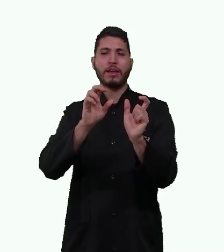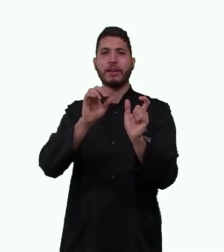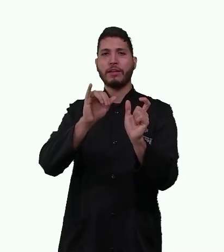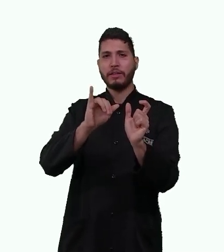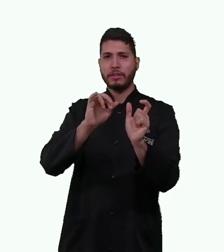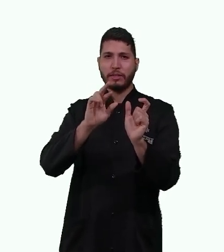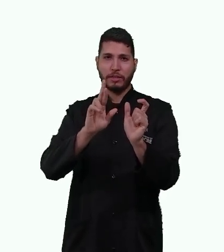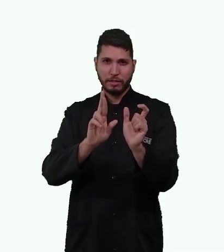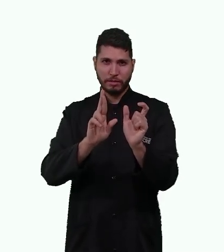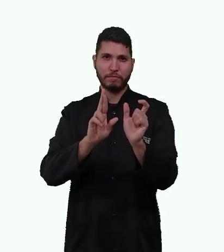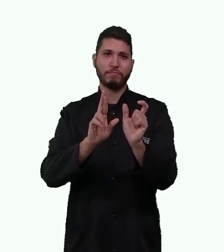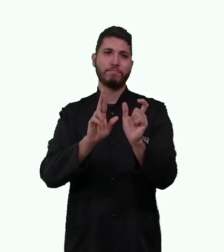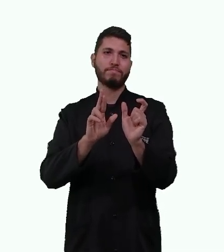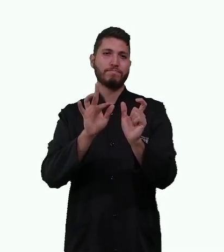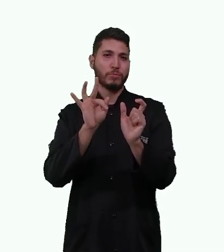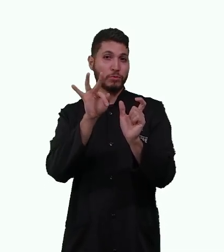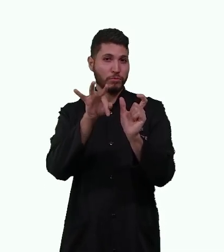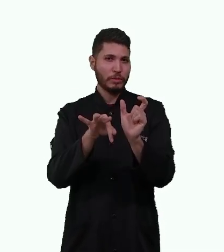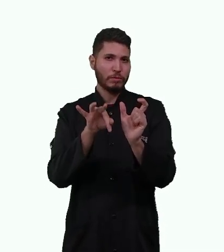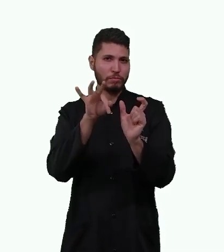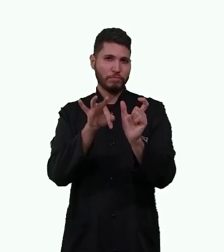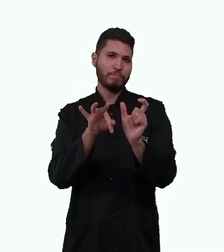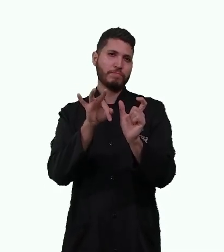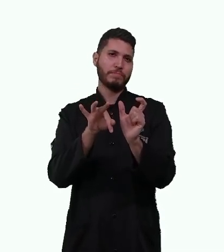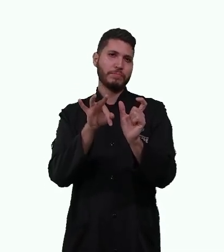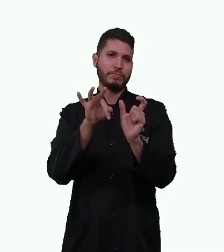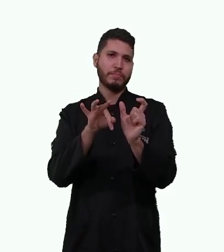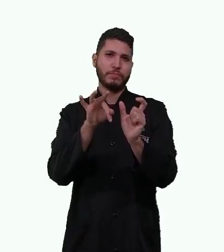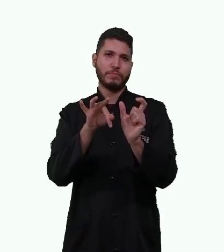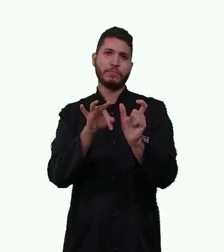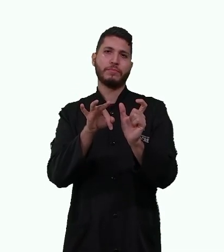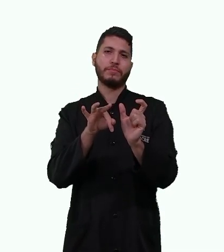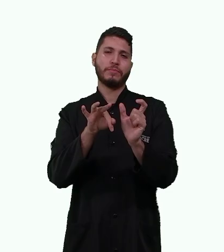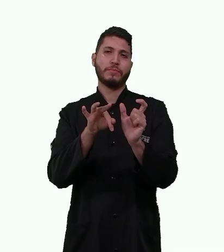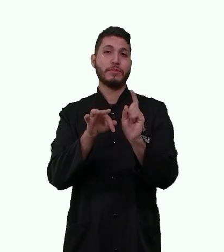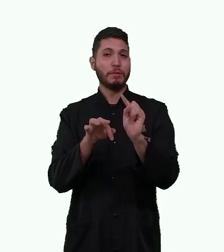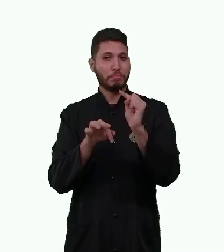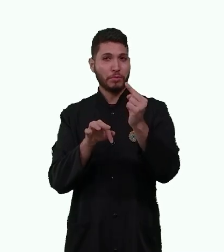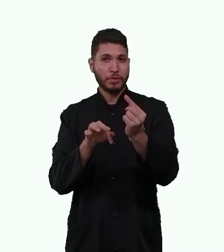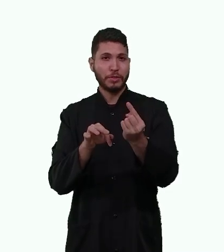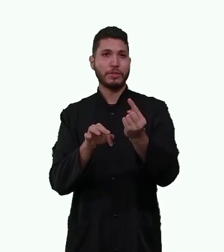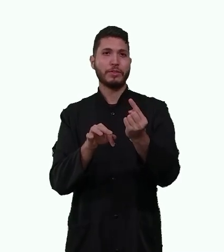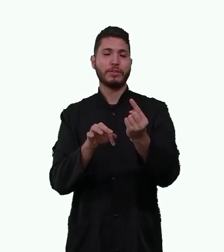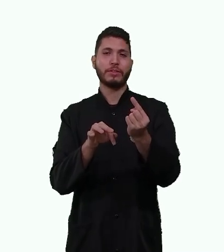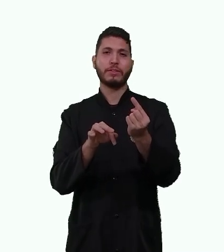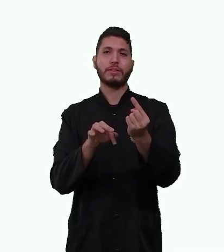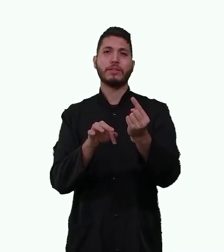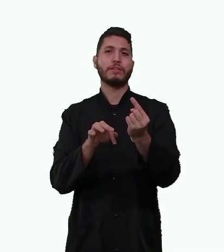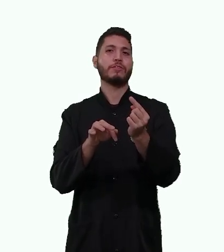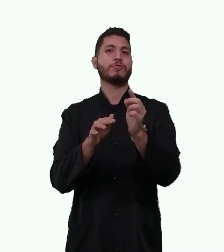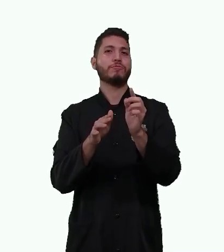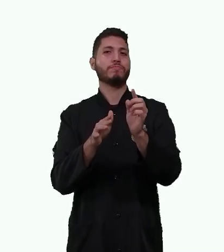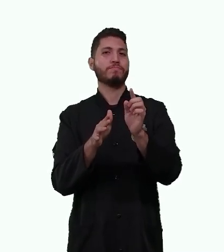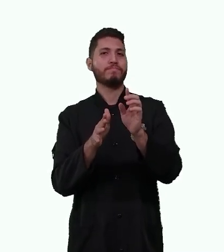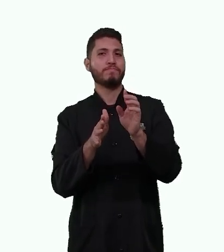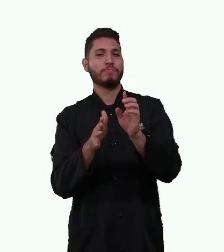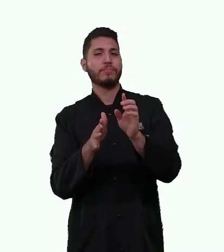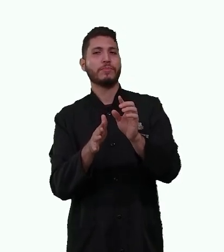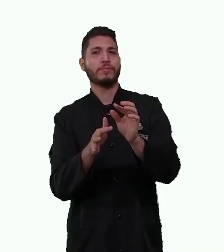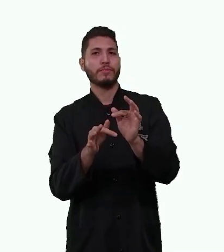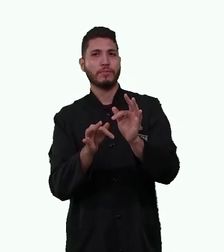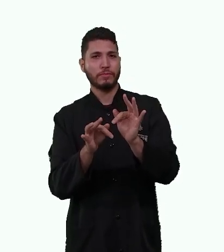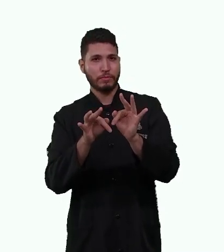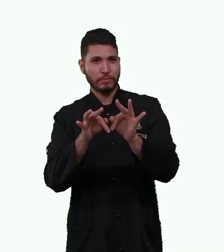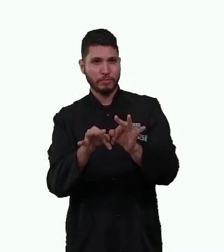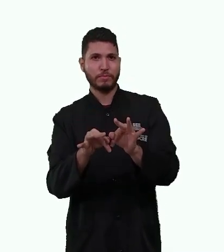R, segunda pessoa e IR, terceira pessoa. Se